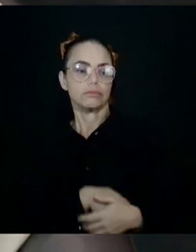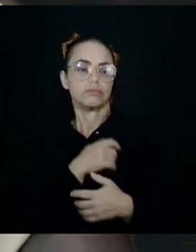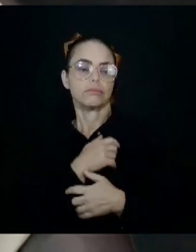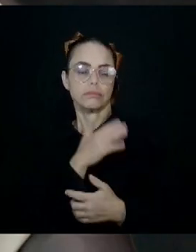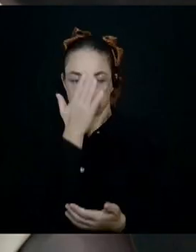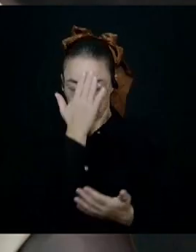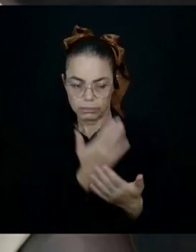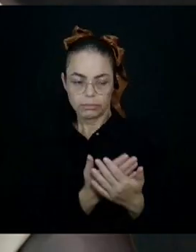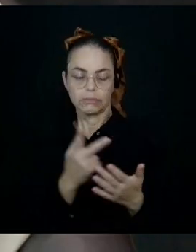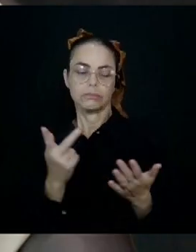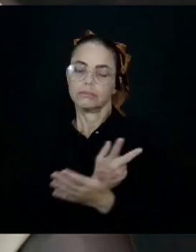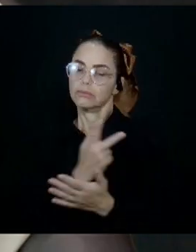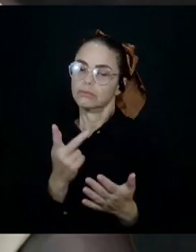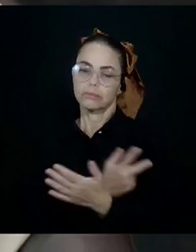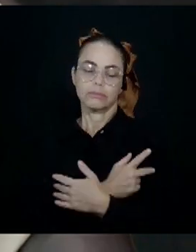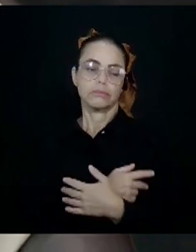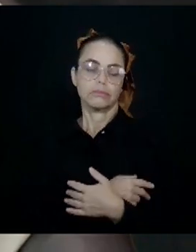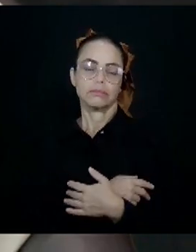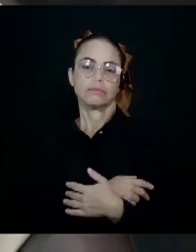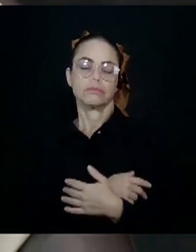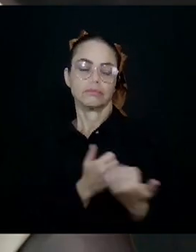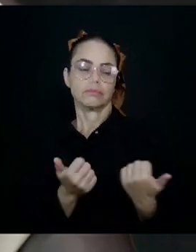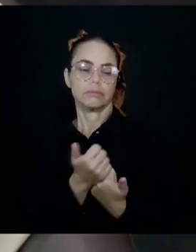de papéis que a gente precisa